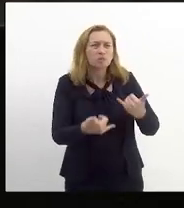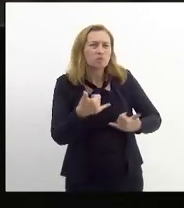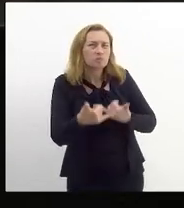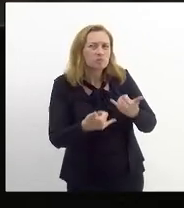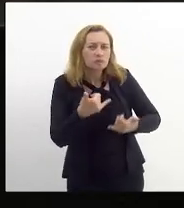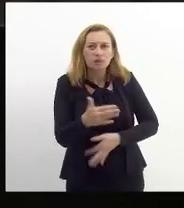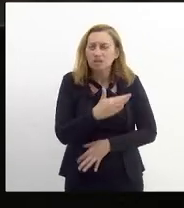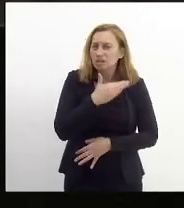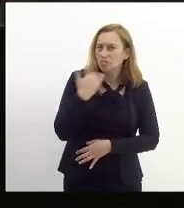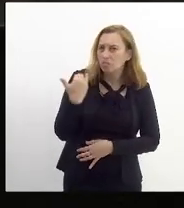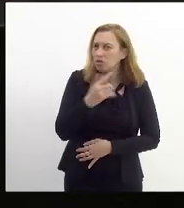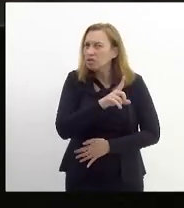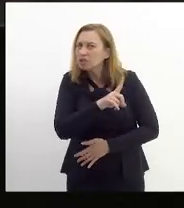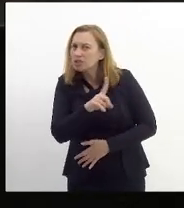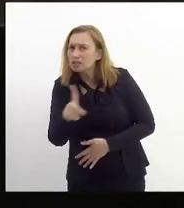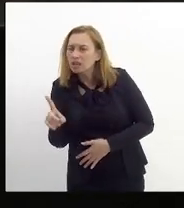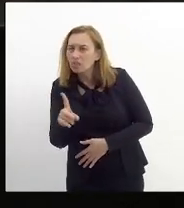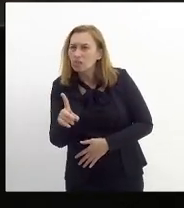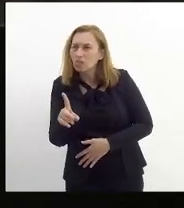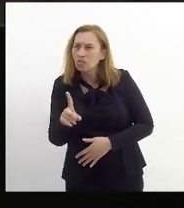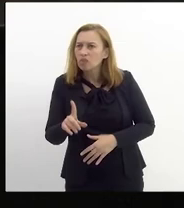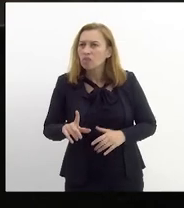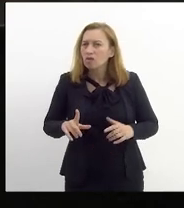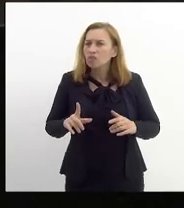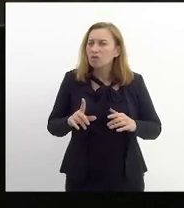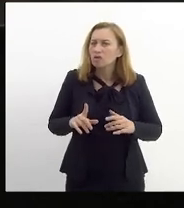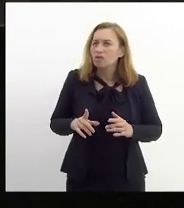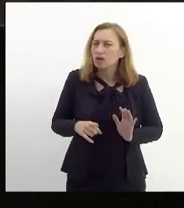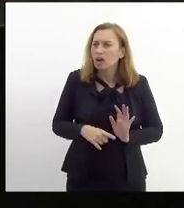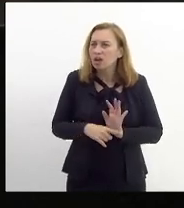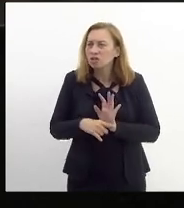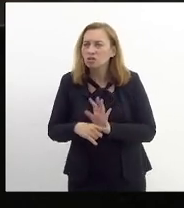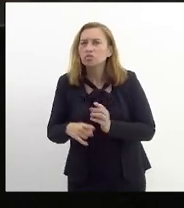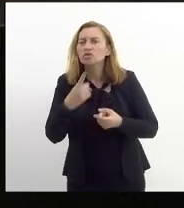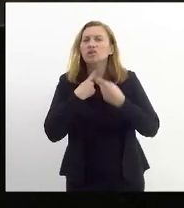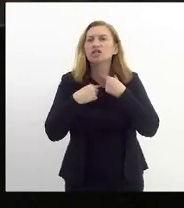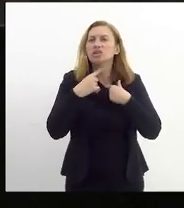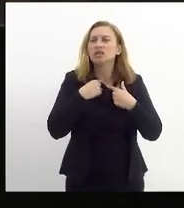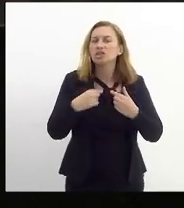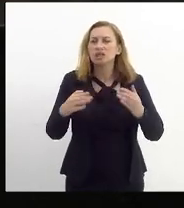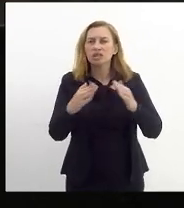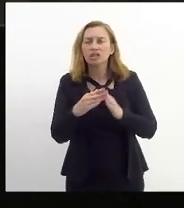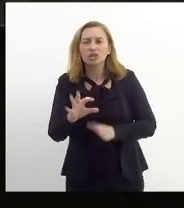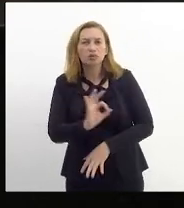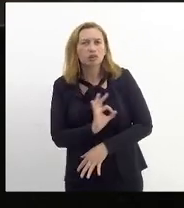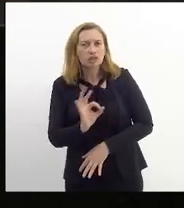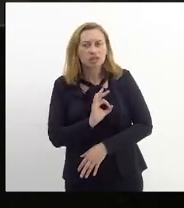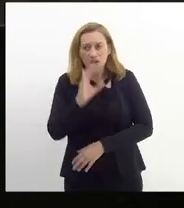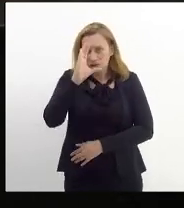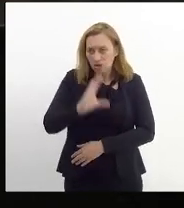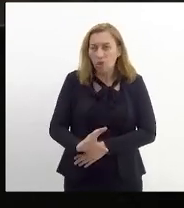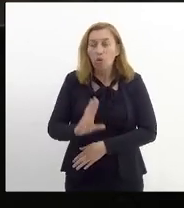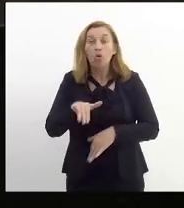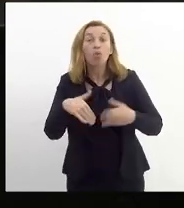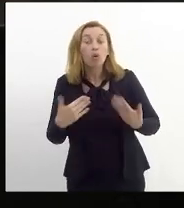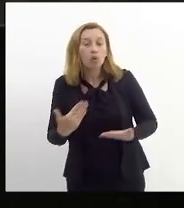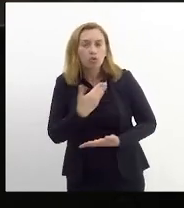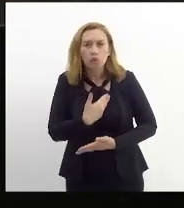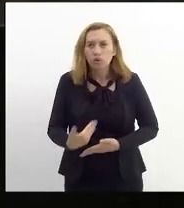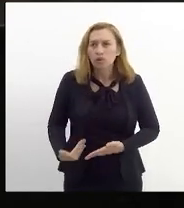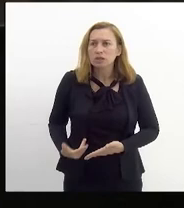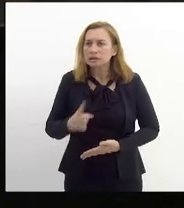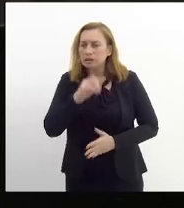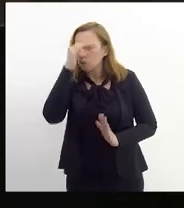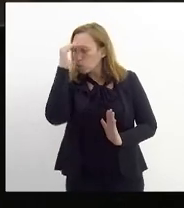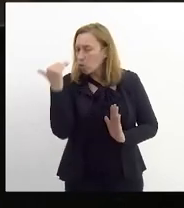de morto e não atende o desejo desta casa dos policiais civis quando o governador pode